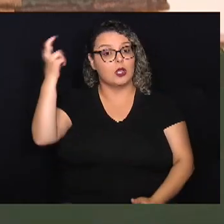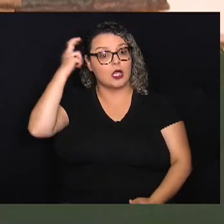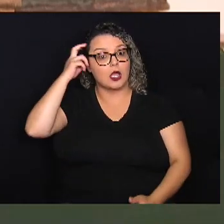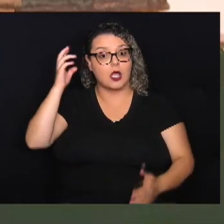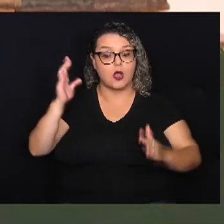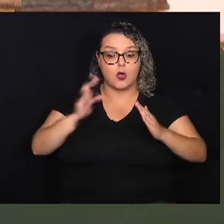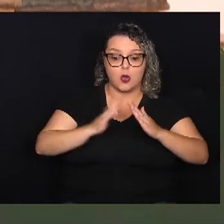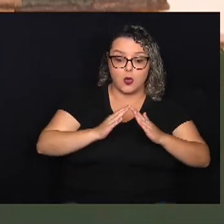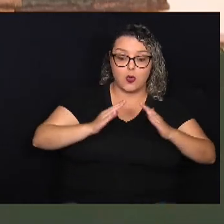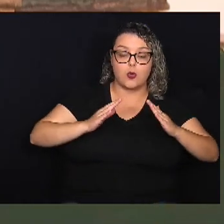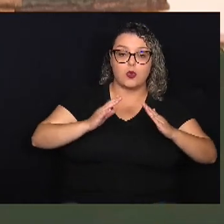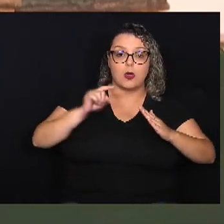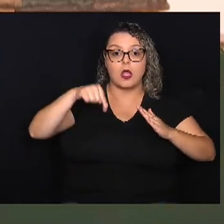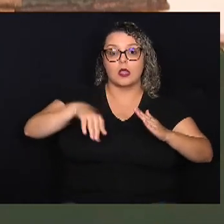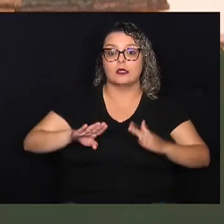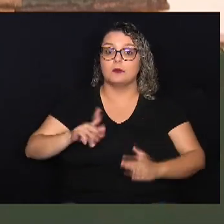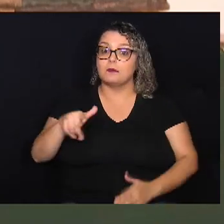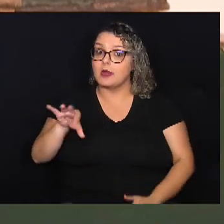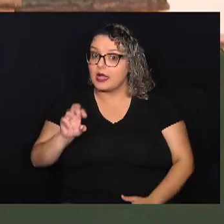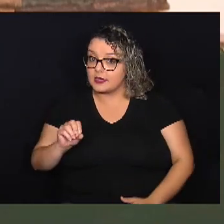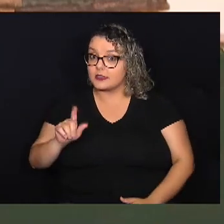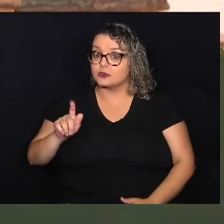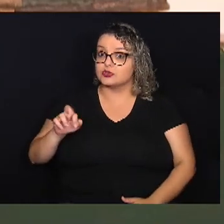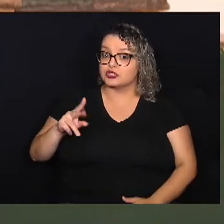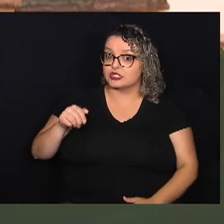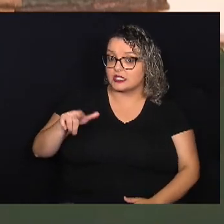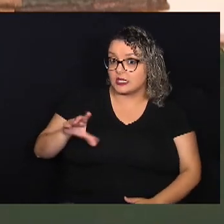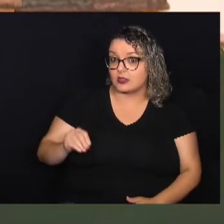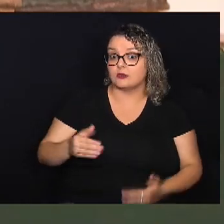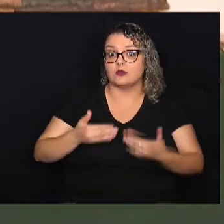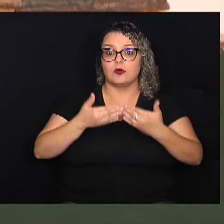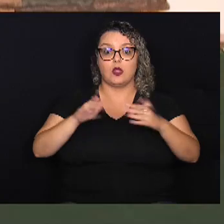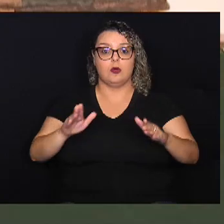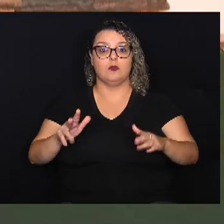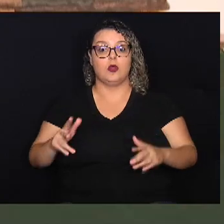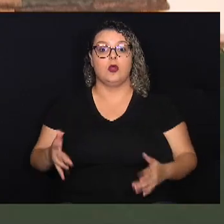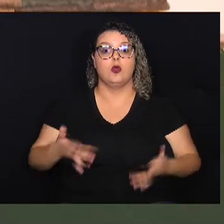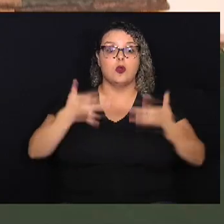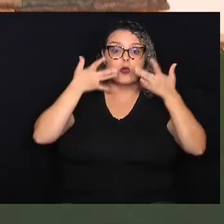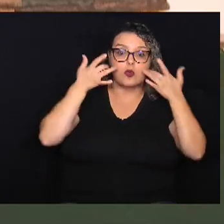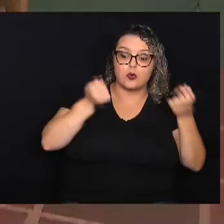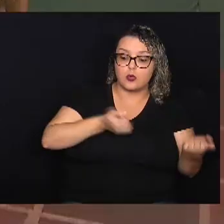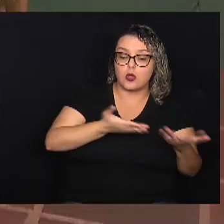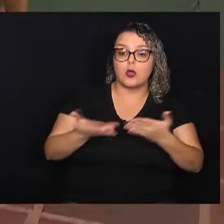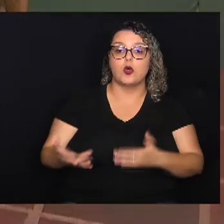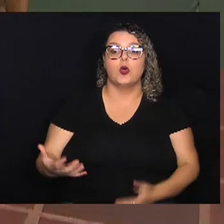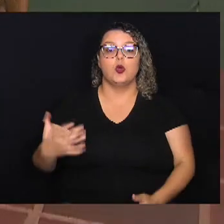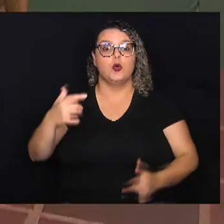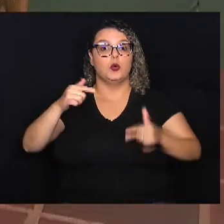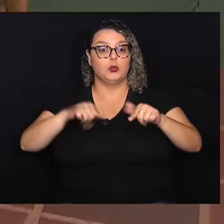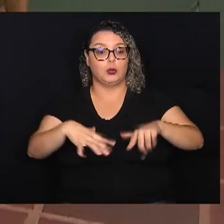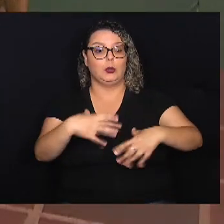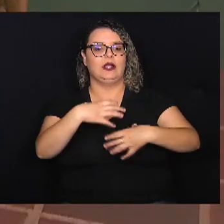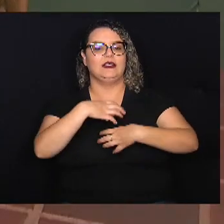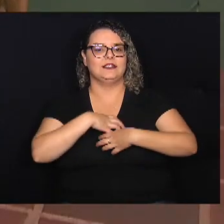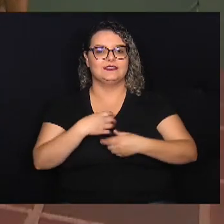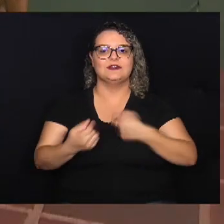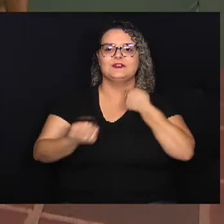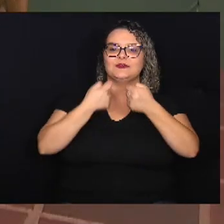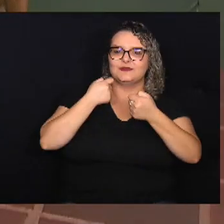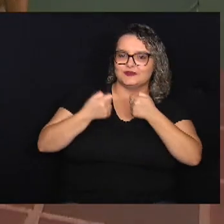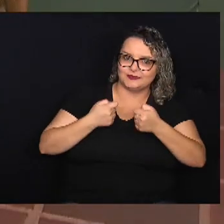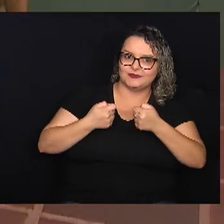que fica aqui em Barão Geraldo e vai estrear um espetáculo chamado Lugar Sentido. E vamos entrevistar um